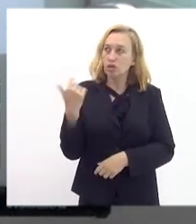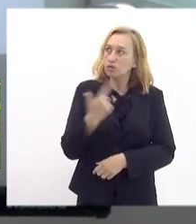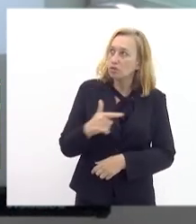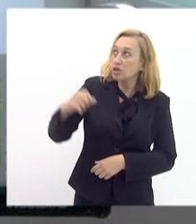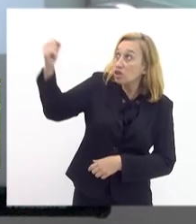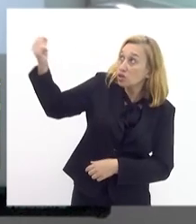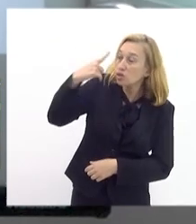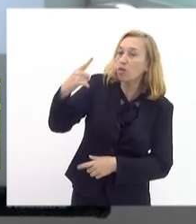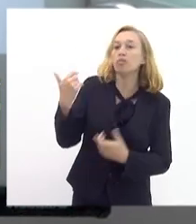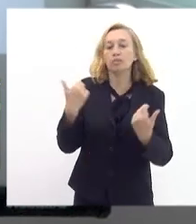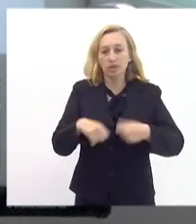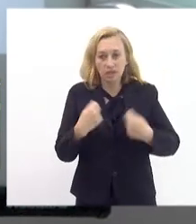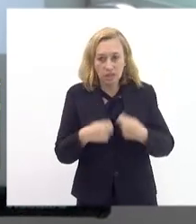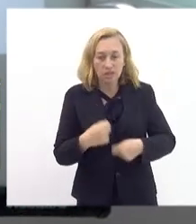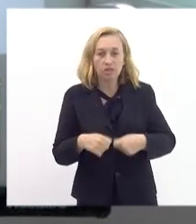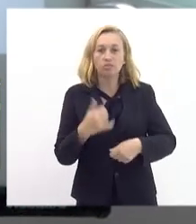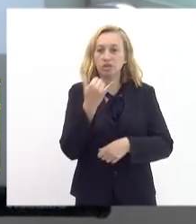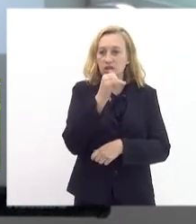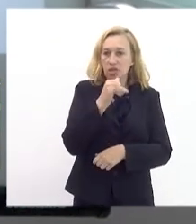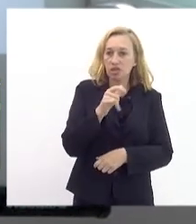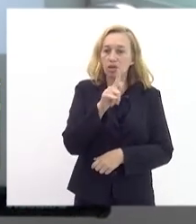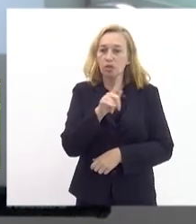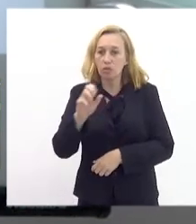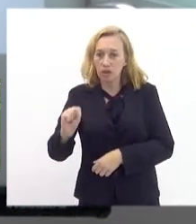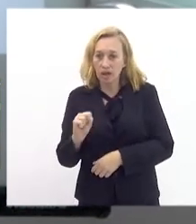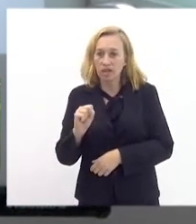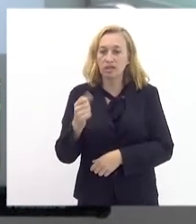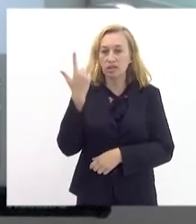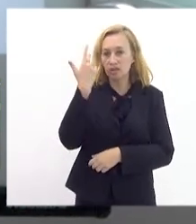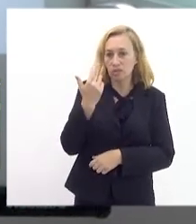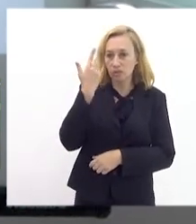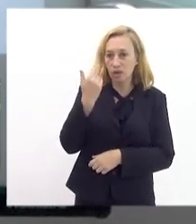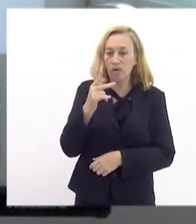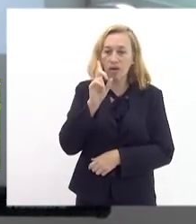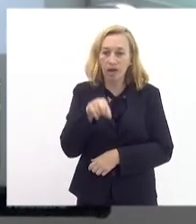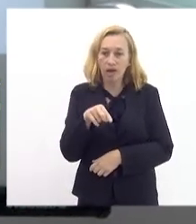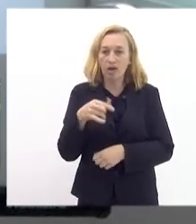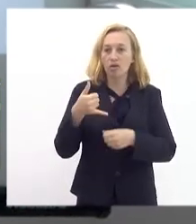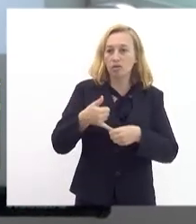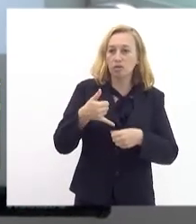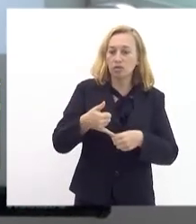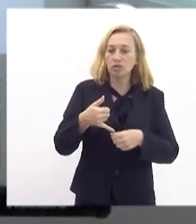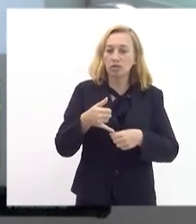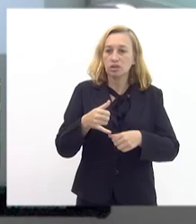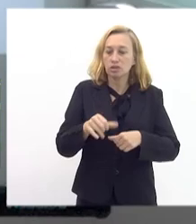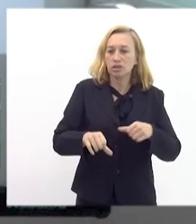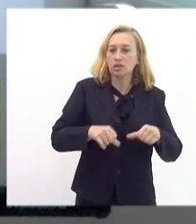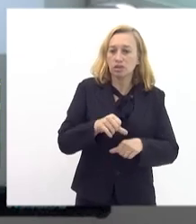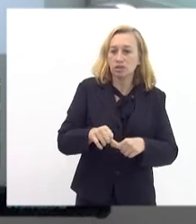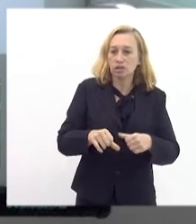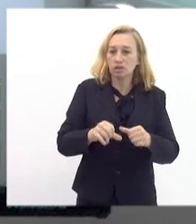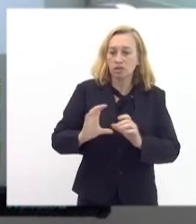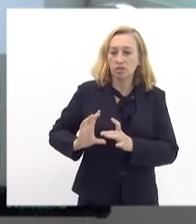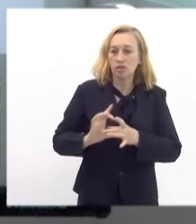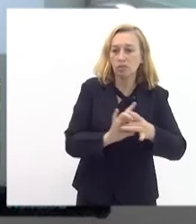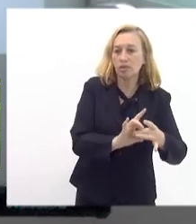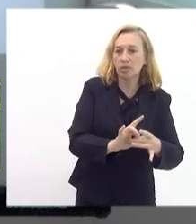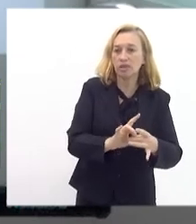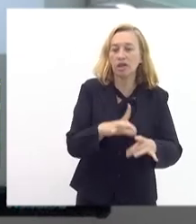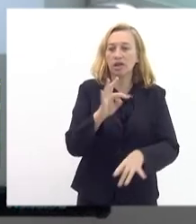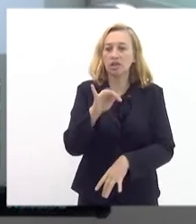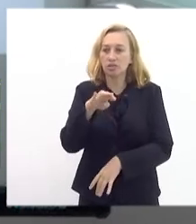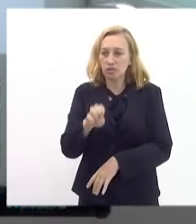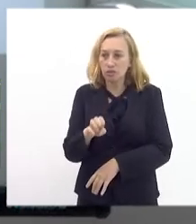também precisamos energia o gás natural ele é o combustível de transição energética complementar as